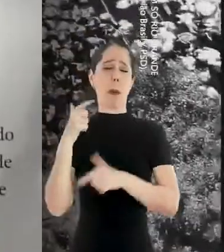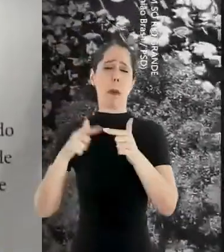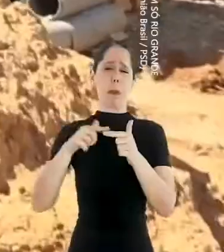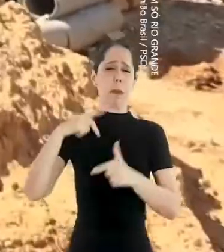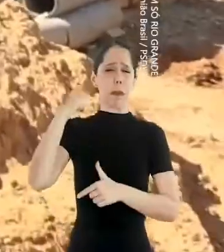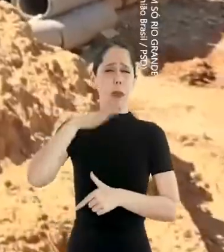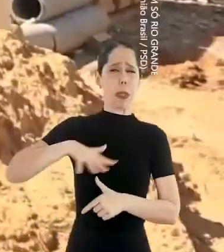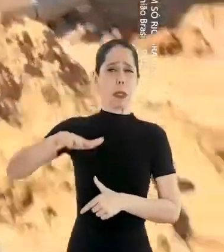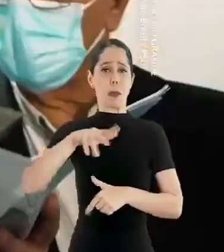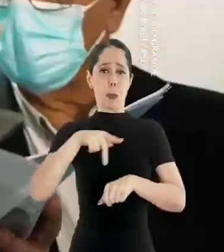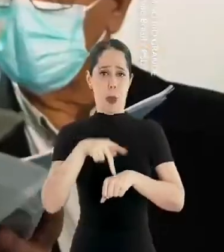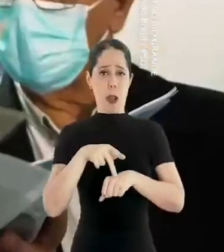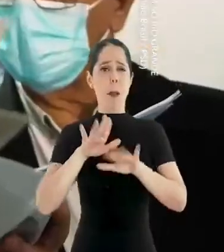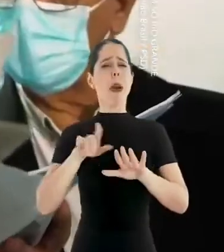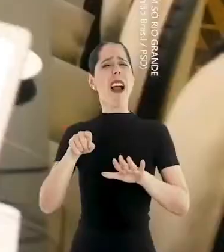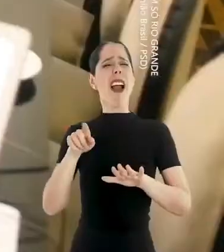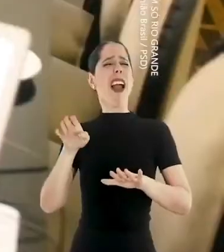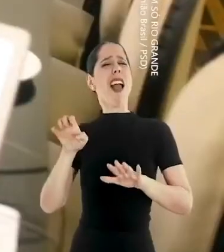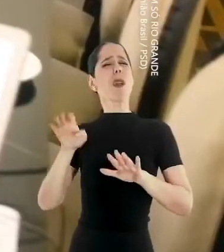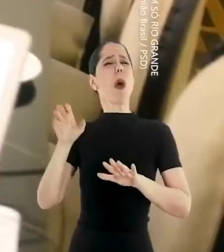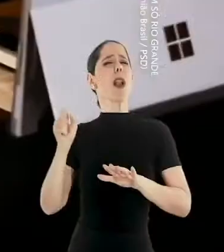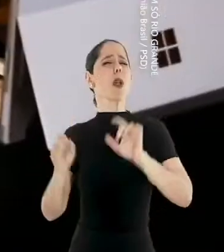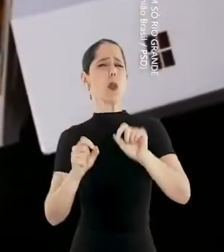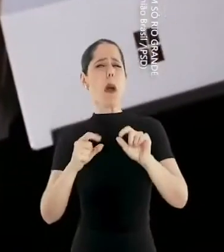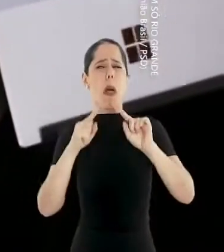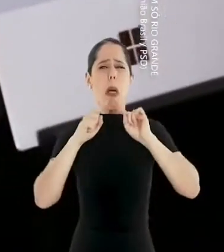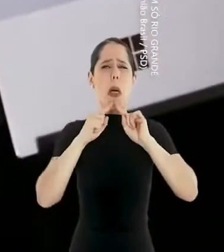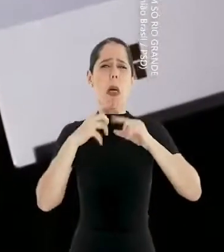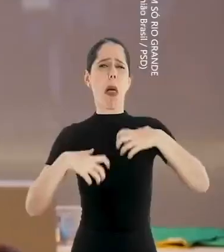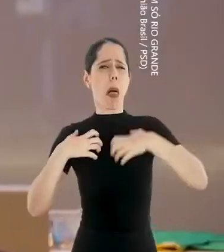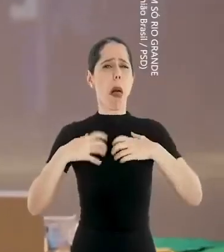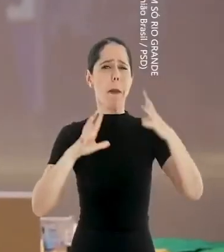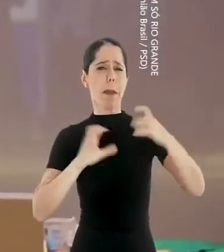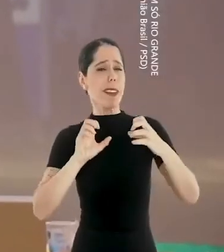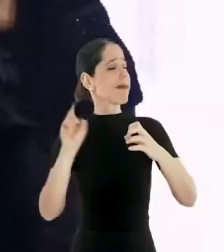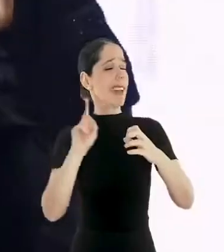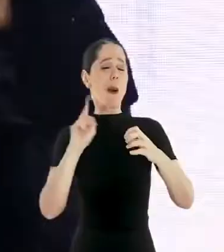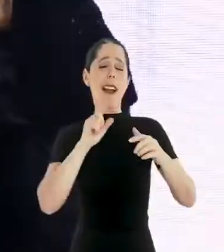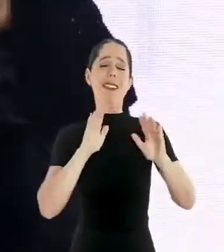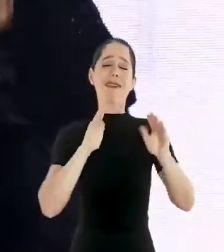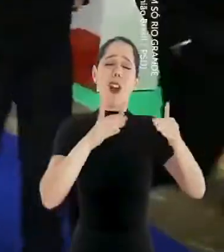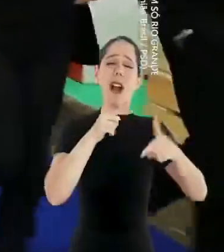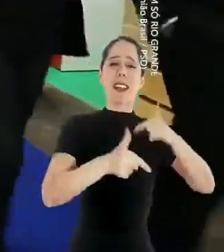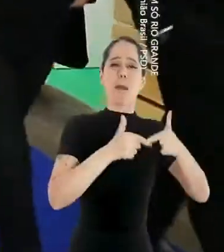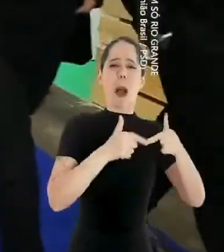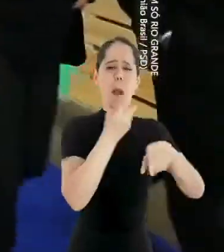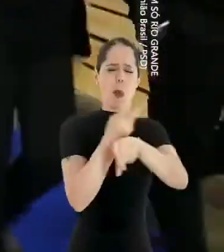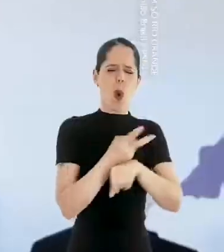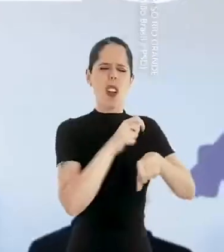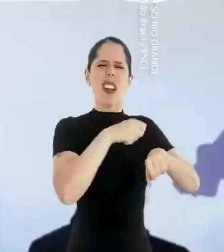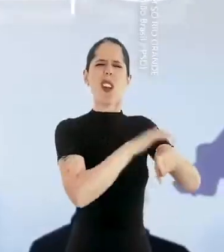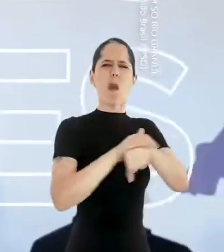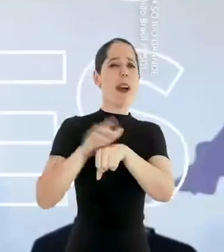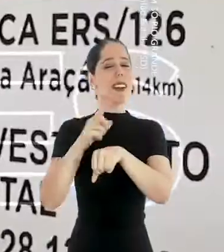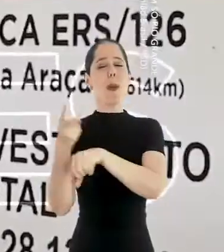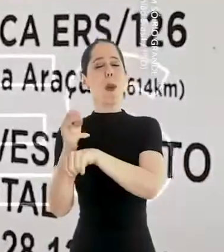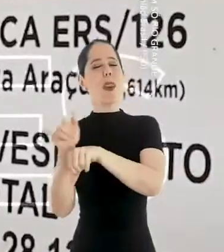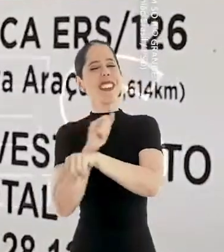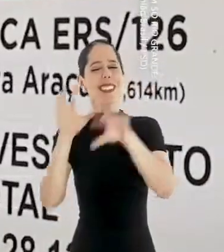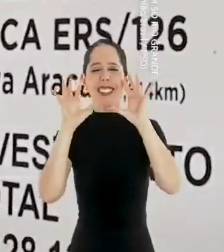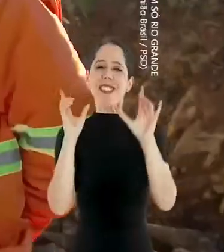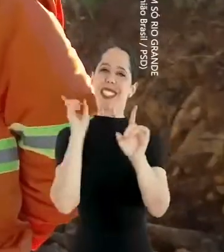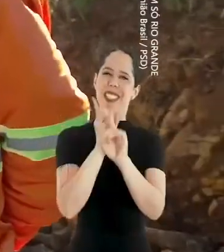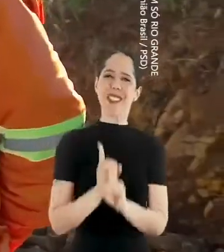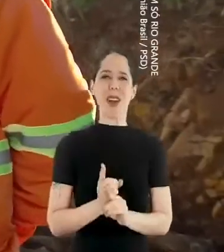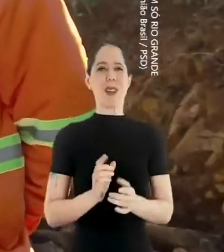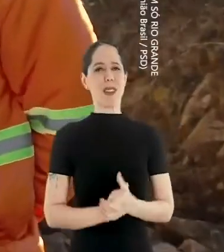no país. Mas Eduardo não ficou lamentando ou brigando. Focou no trabalho. No lugar de procurar culpados, procurou soluções.